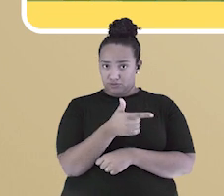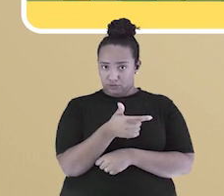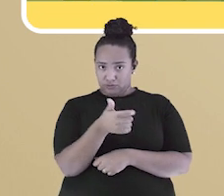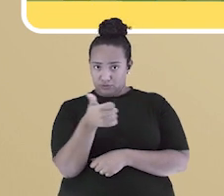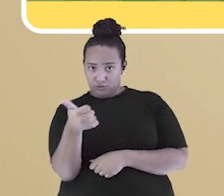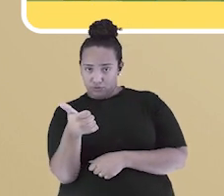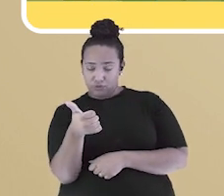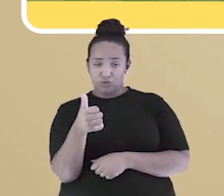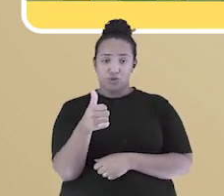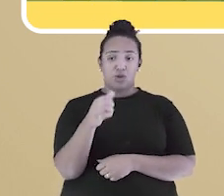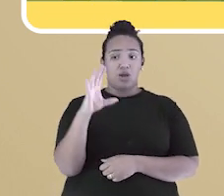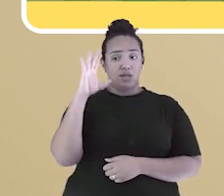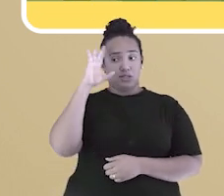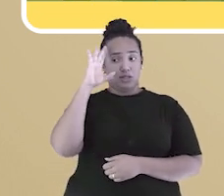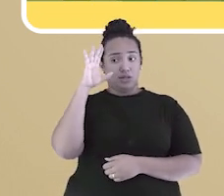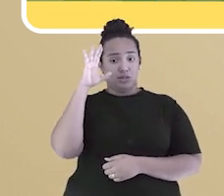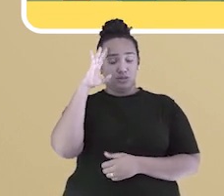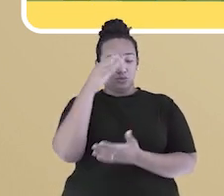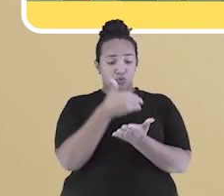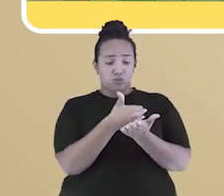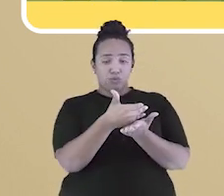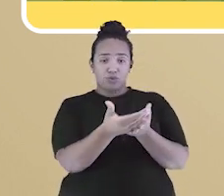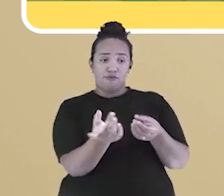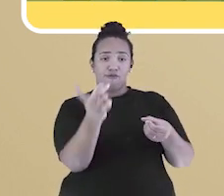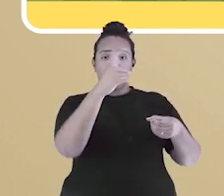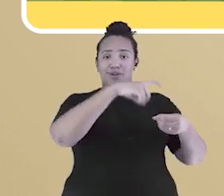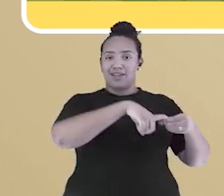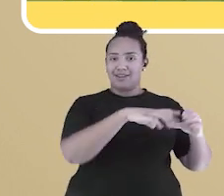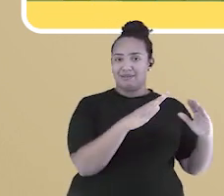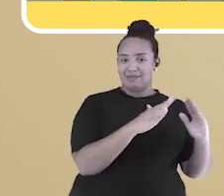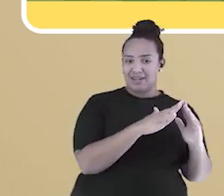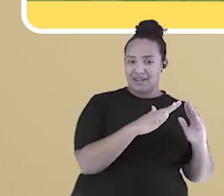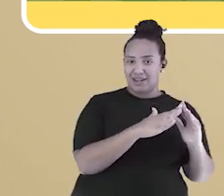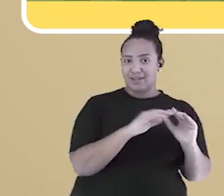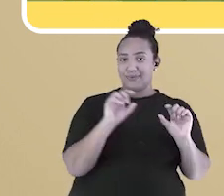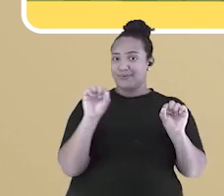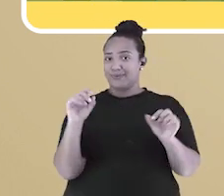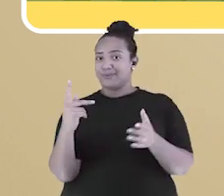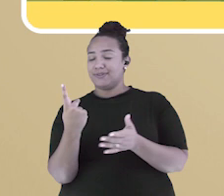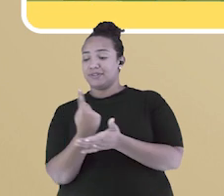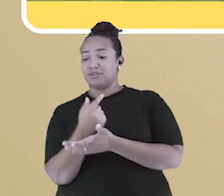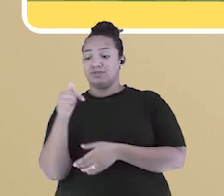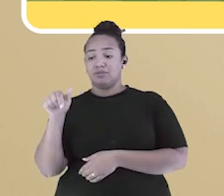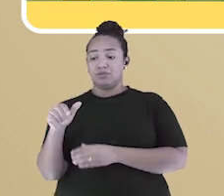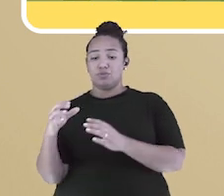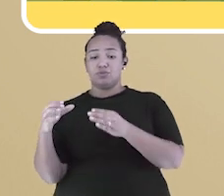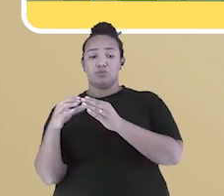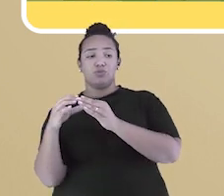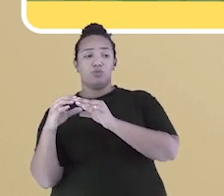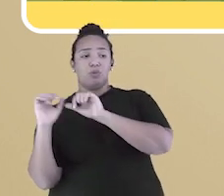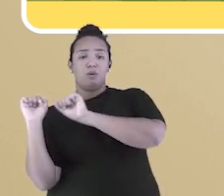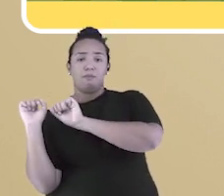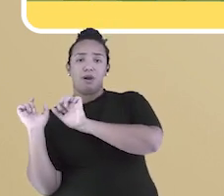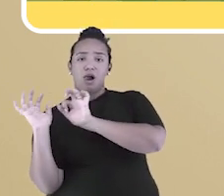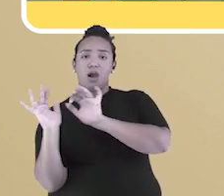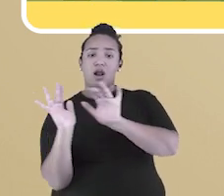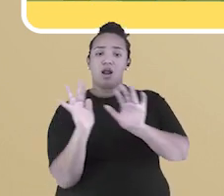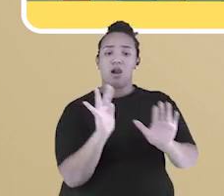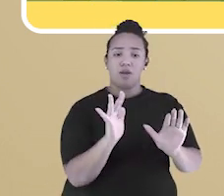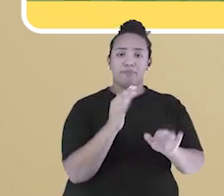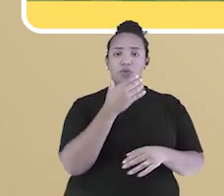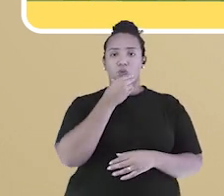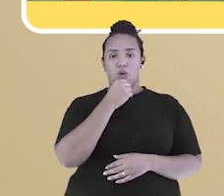estadunidenses começaram a se retirar, o Talibã avançou na captura de mais regiões. O presidente do